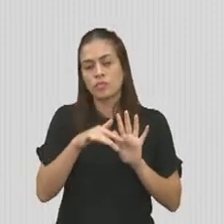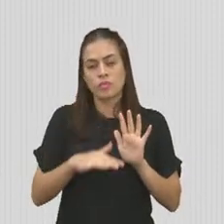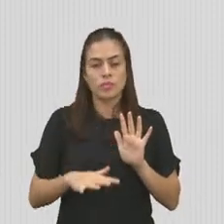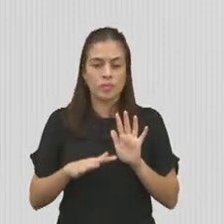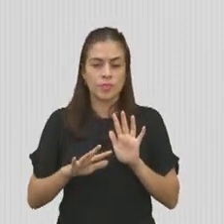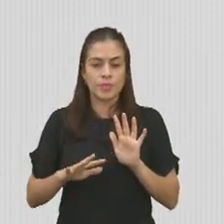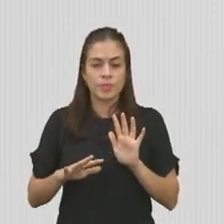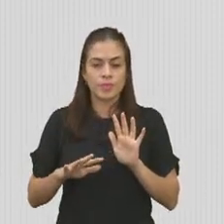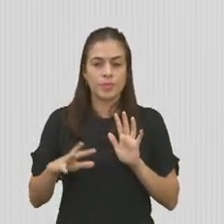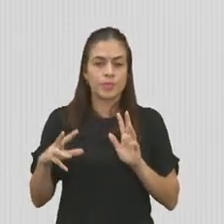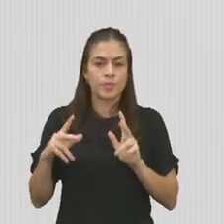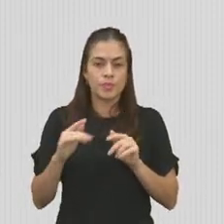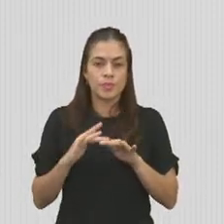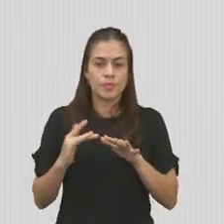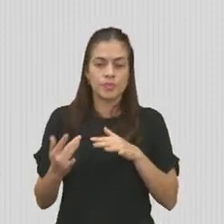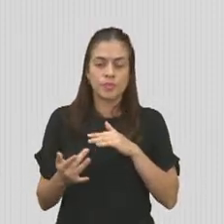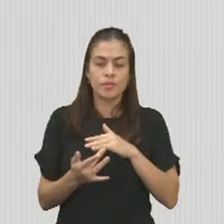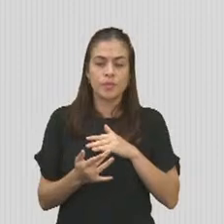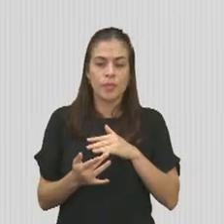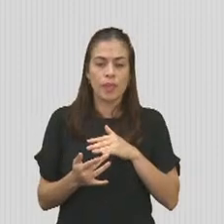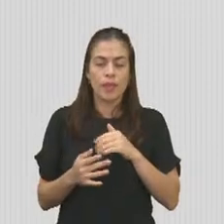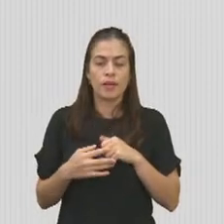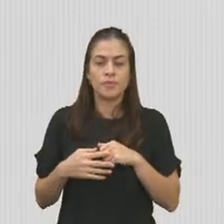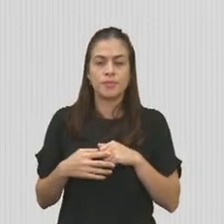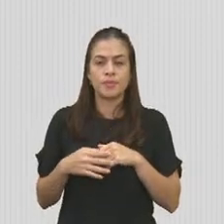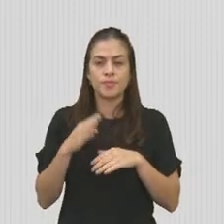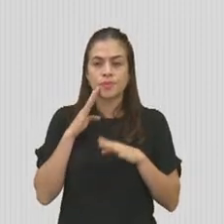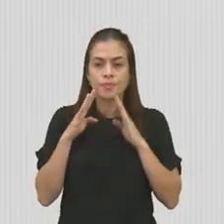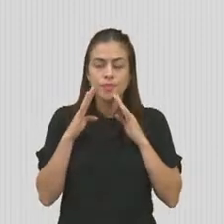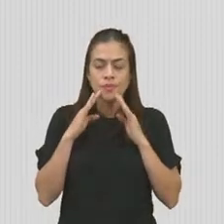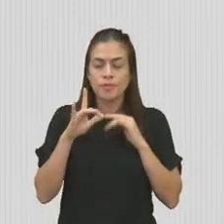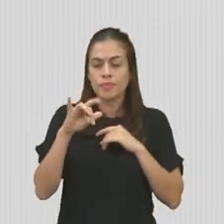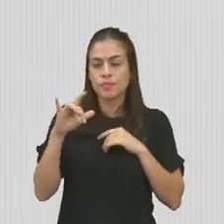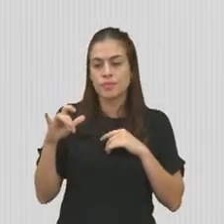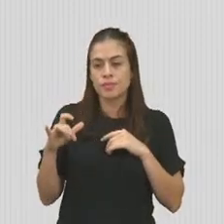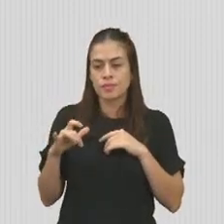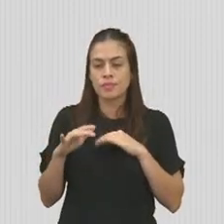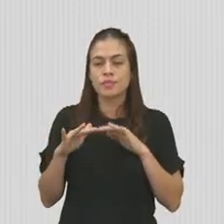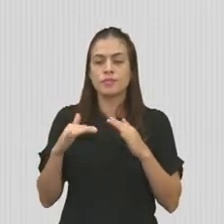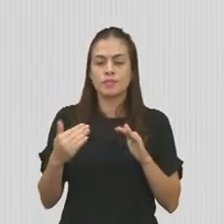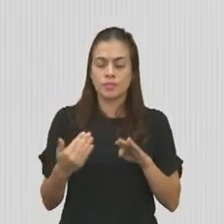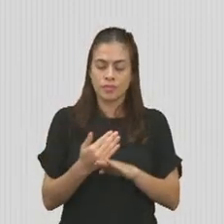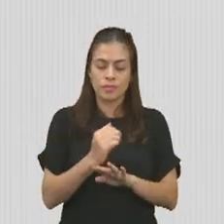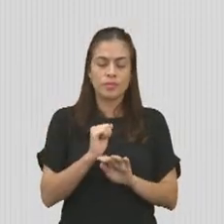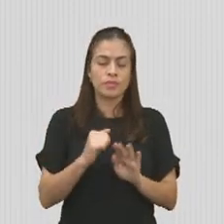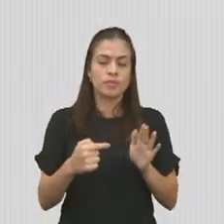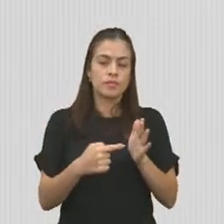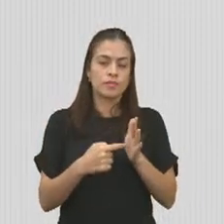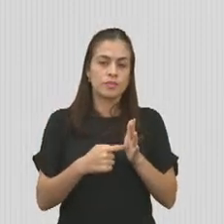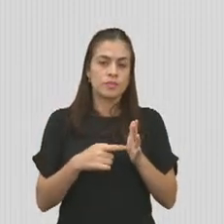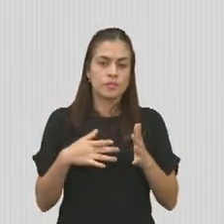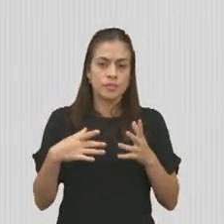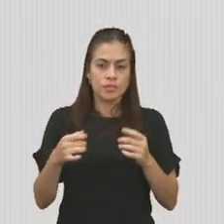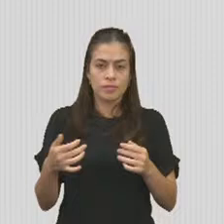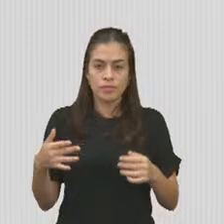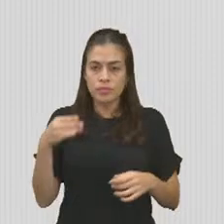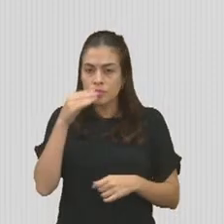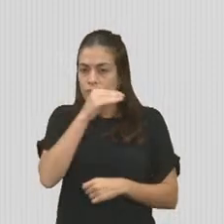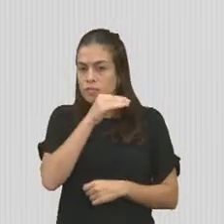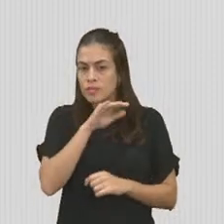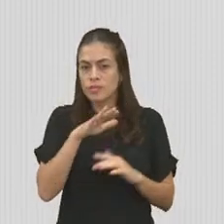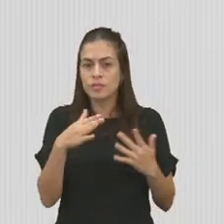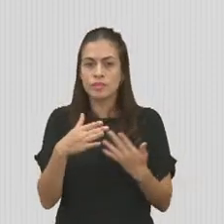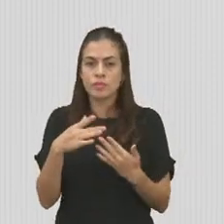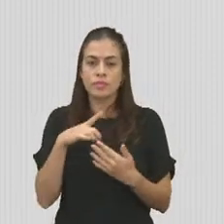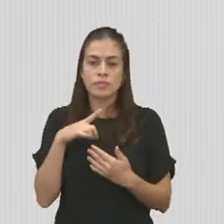link na descrição de todas as nossas redes sociais, no Instagram, no Facebook, pelo qual você pode acessar e a sua denúncia vai ser apreciada quase em tempo real. Hoje a